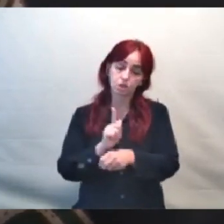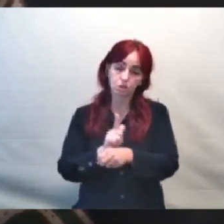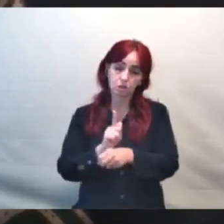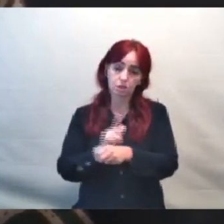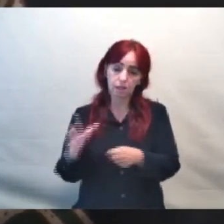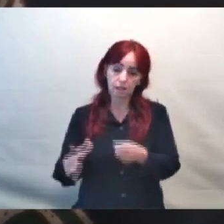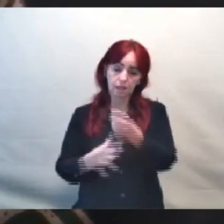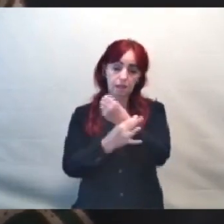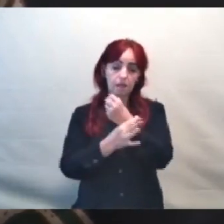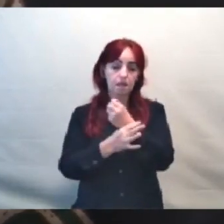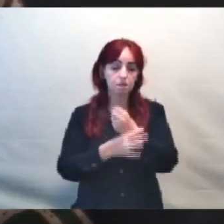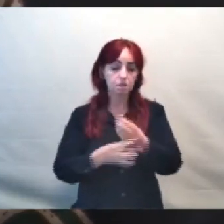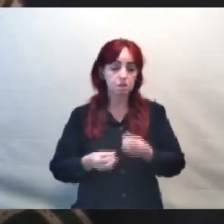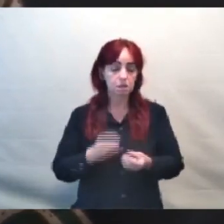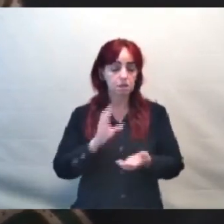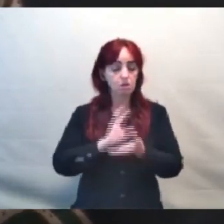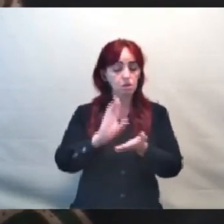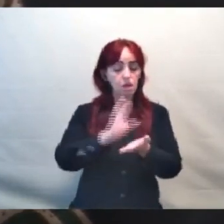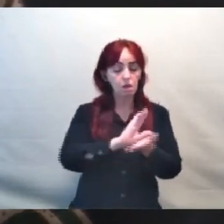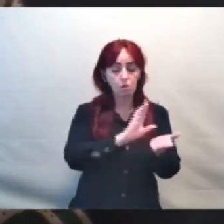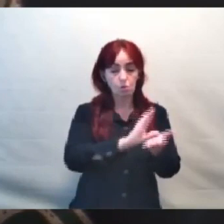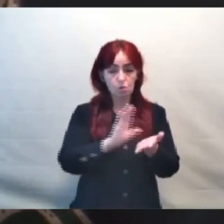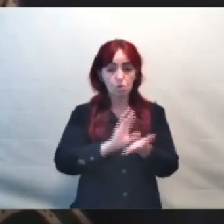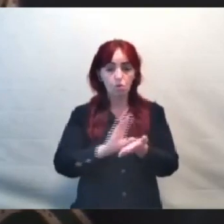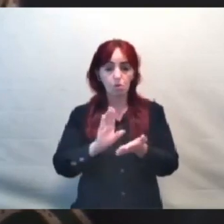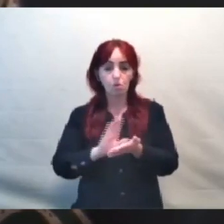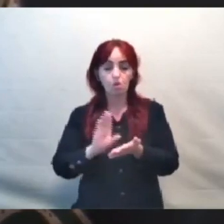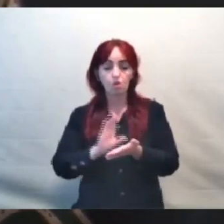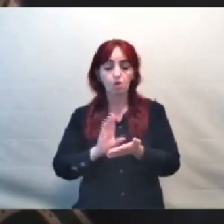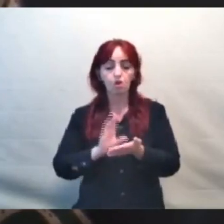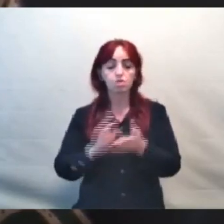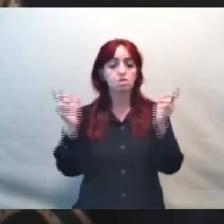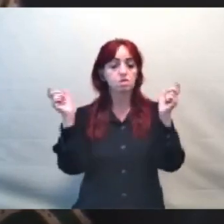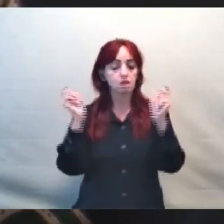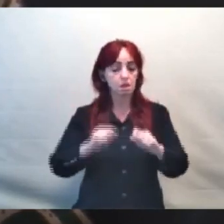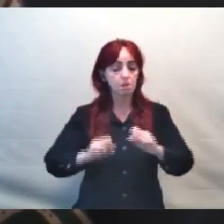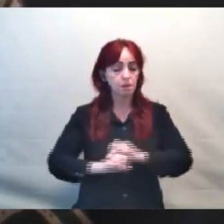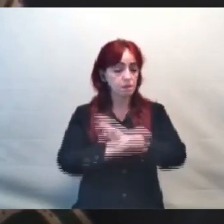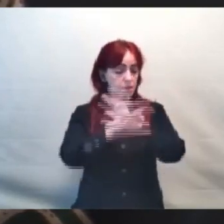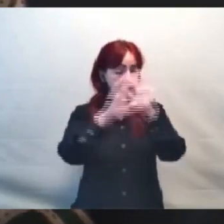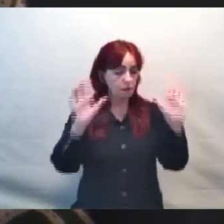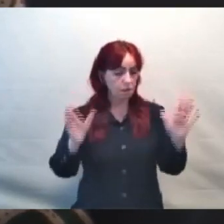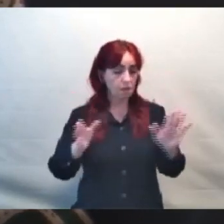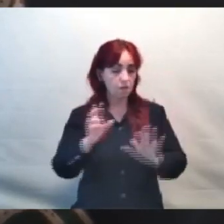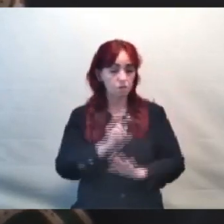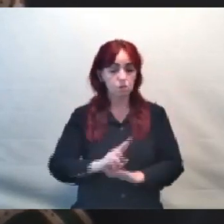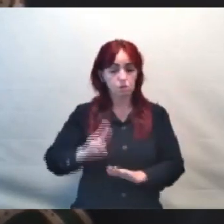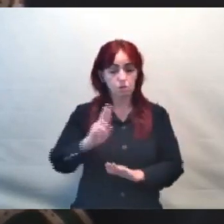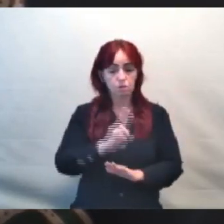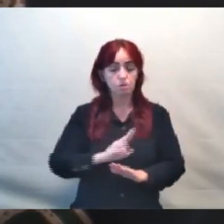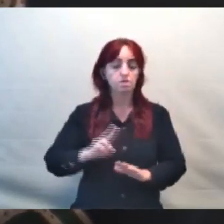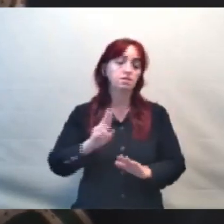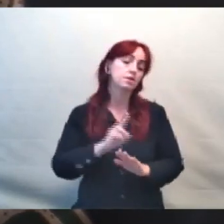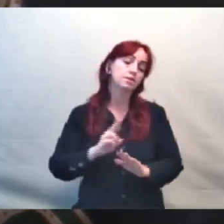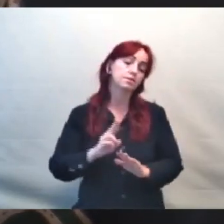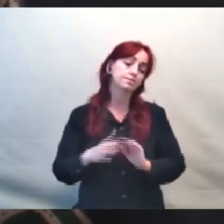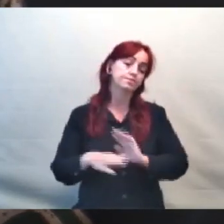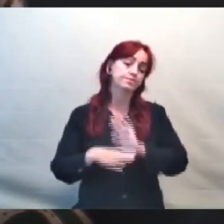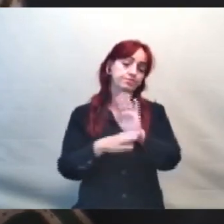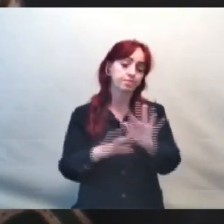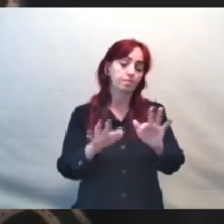sejam utilizados de forma eficiente e transparente, especialmente para atender as necessidades das famílias de baixa